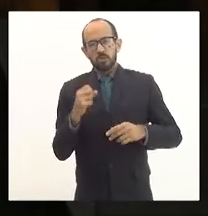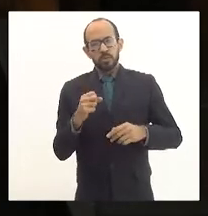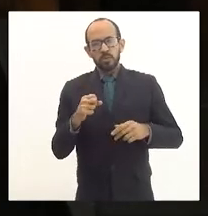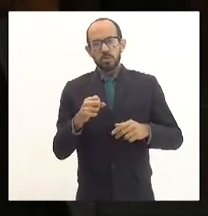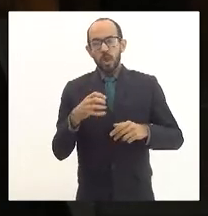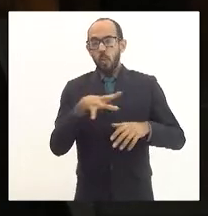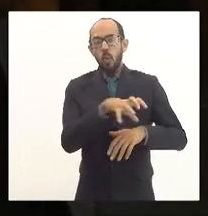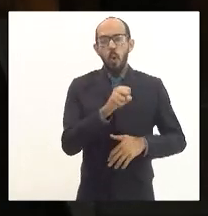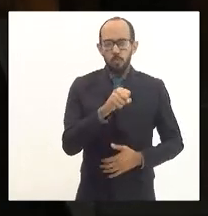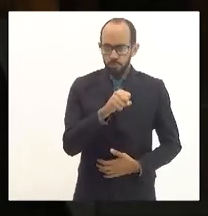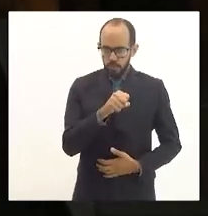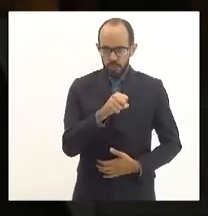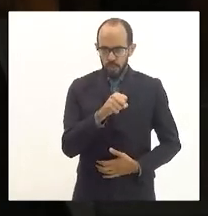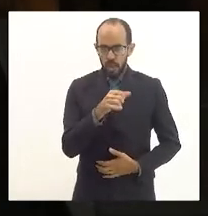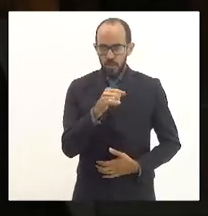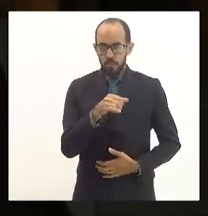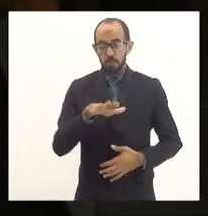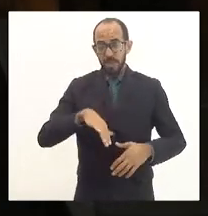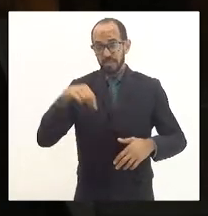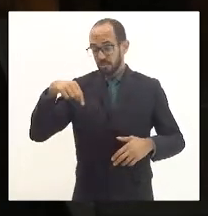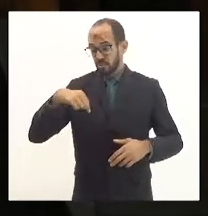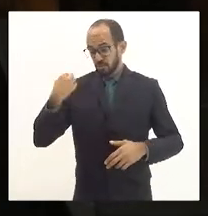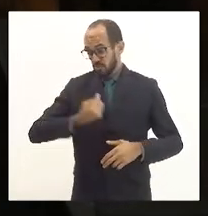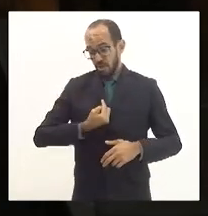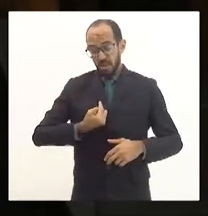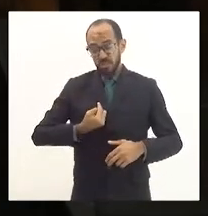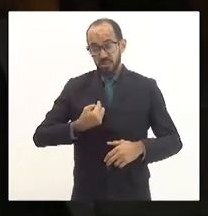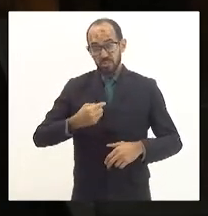se mata por qualquer motivo